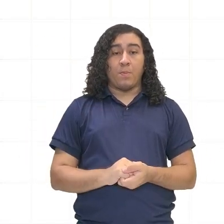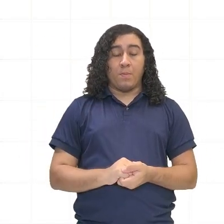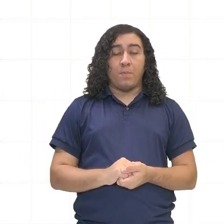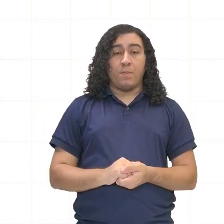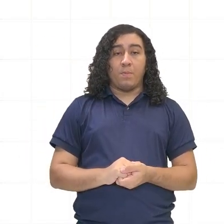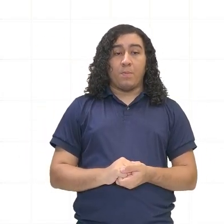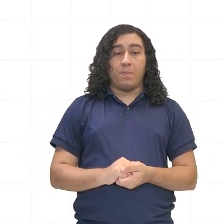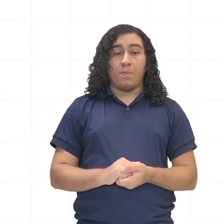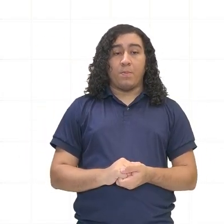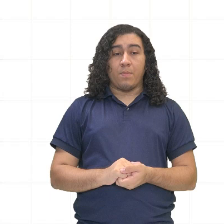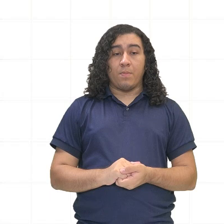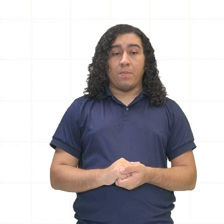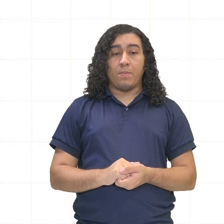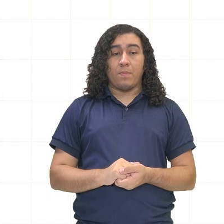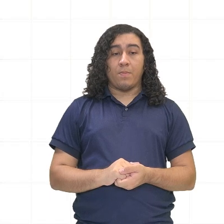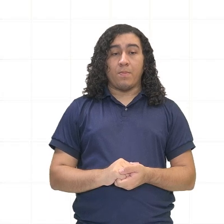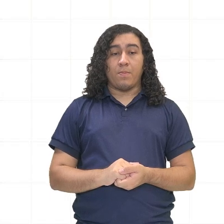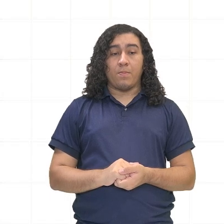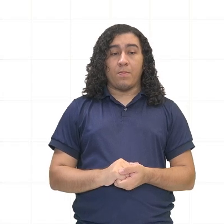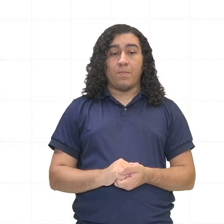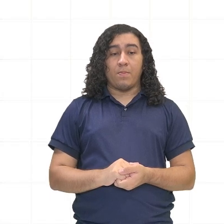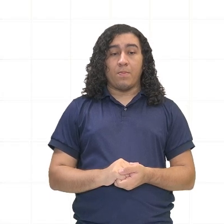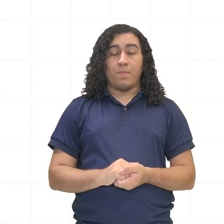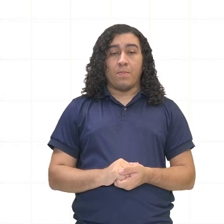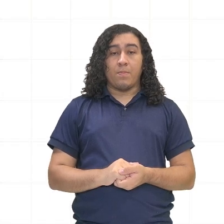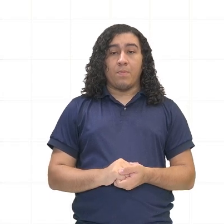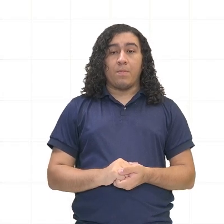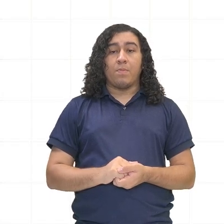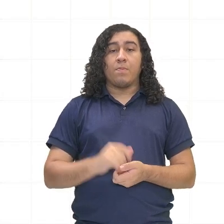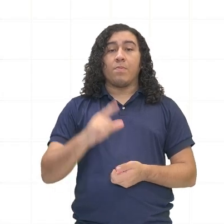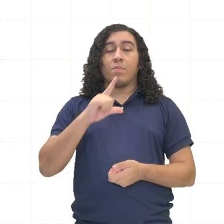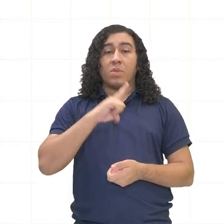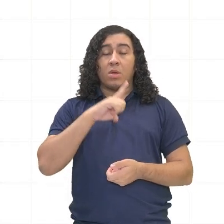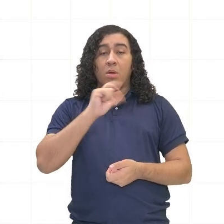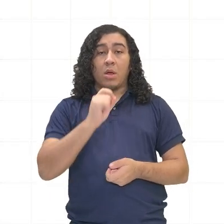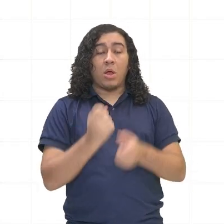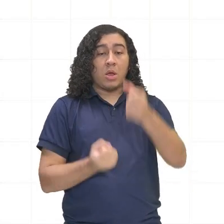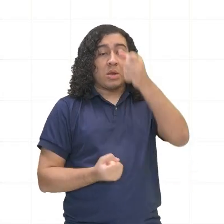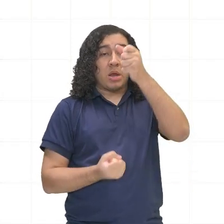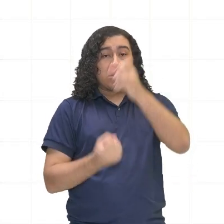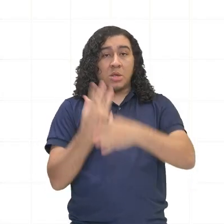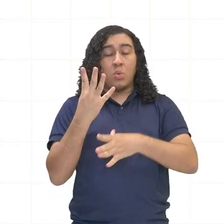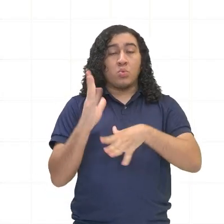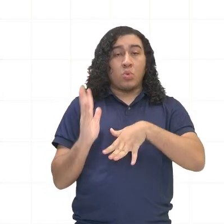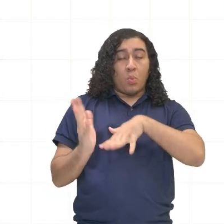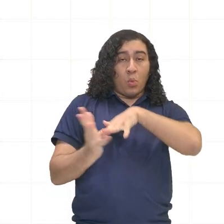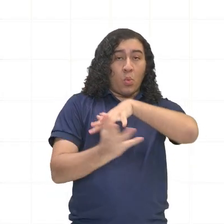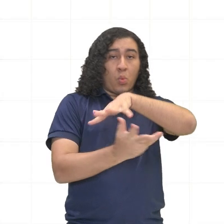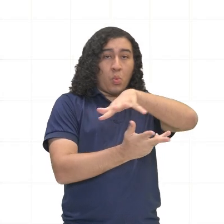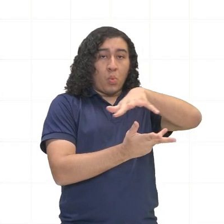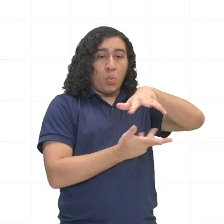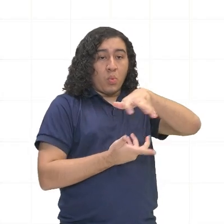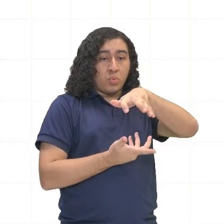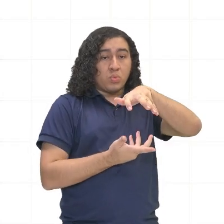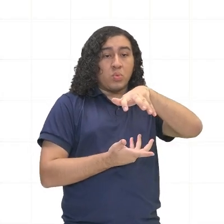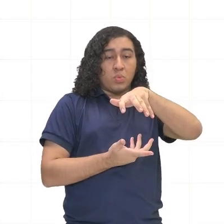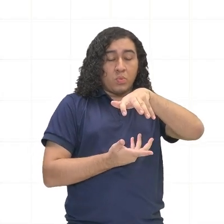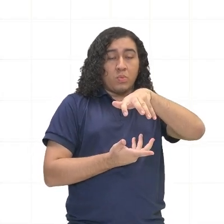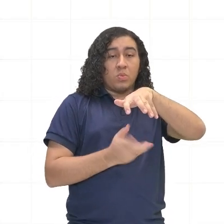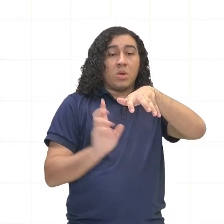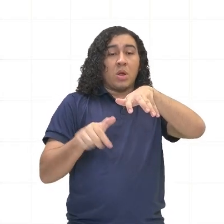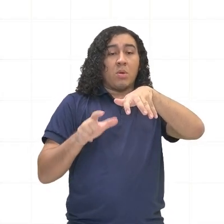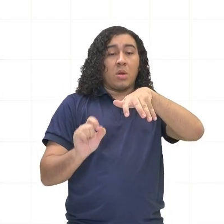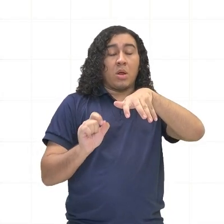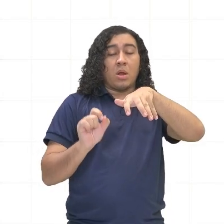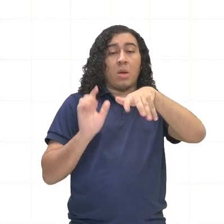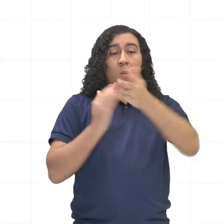Você tem a criação, né, do mundo para os hebreus no ano 1, né, como